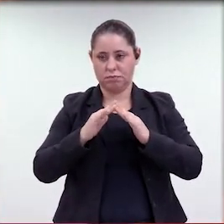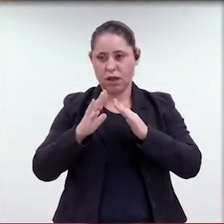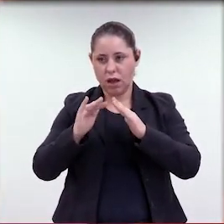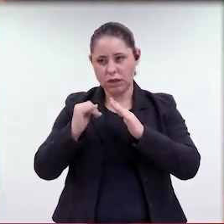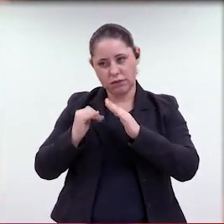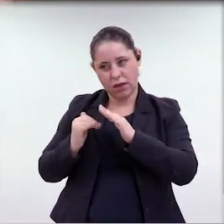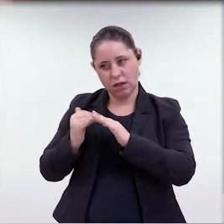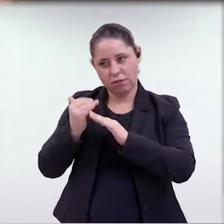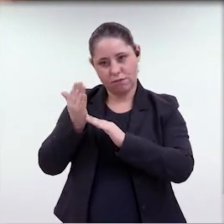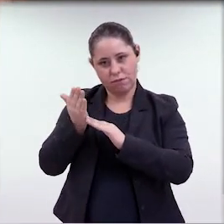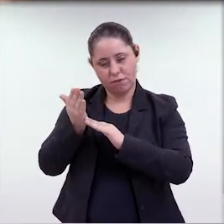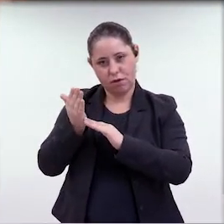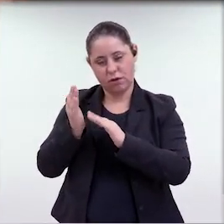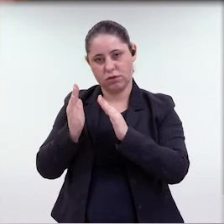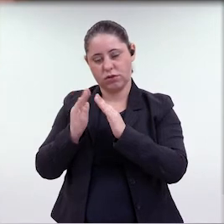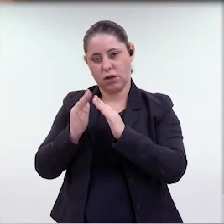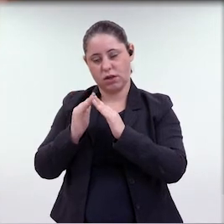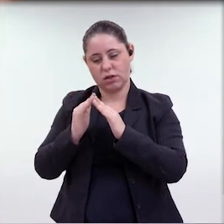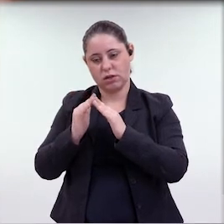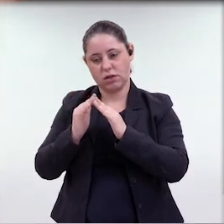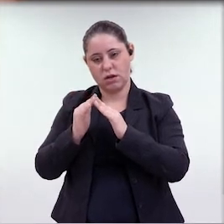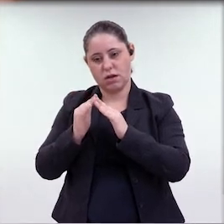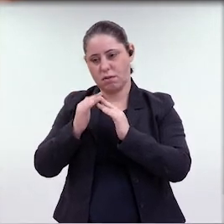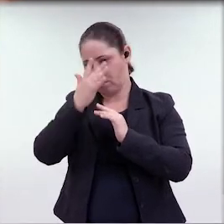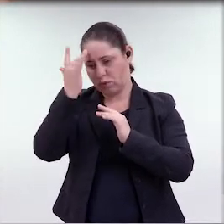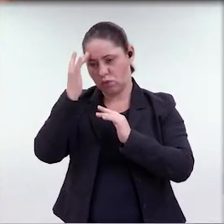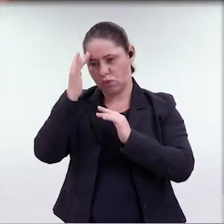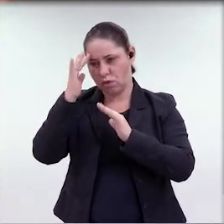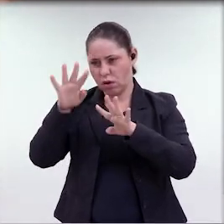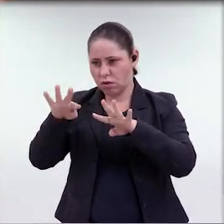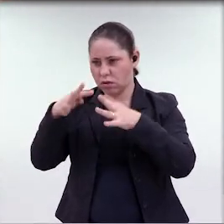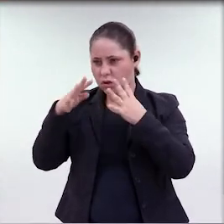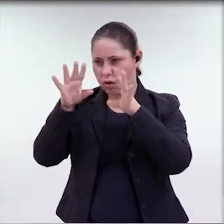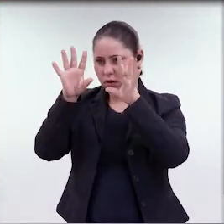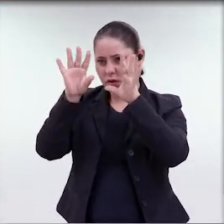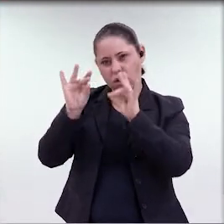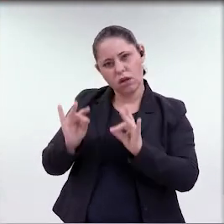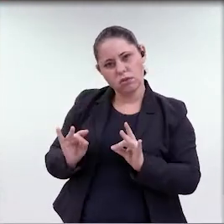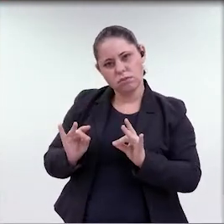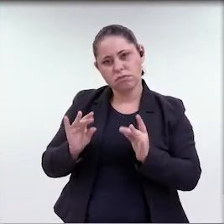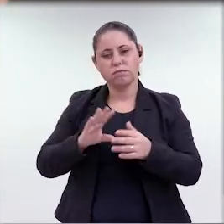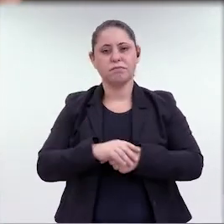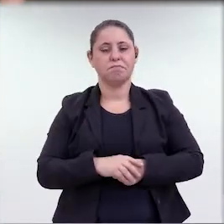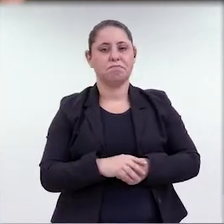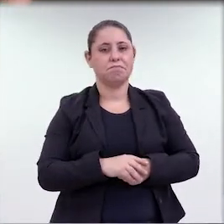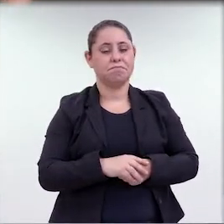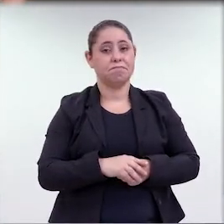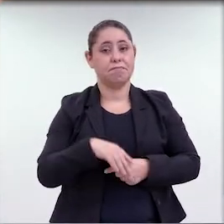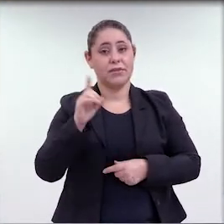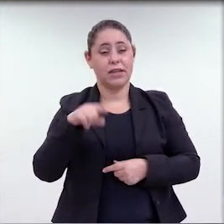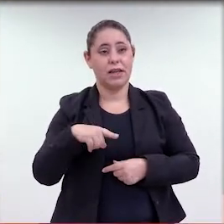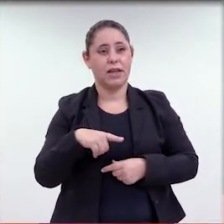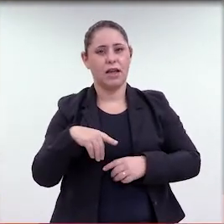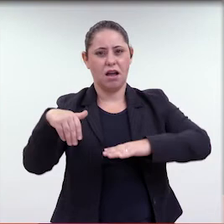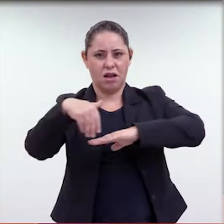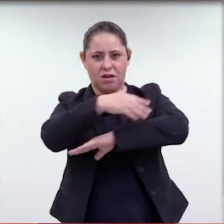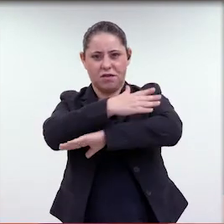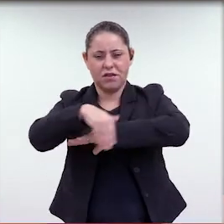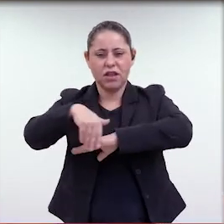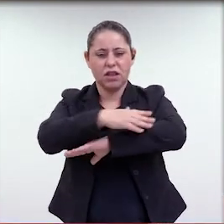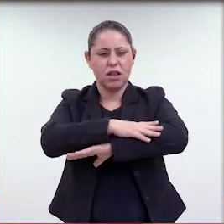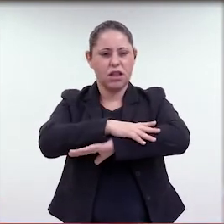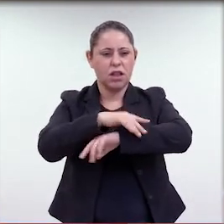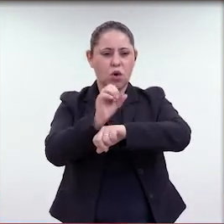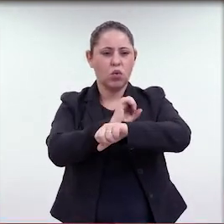as pessoas estão começando a prestar mais atenção nos detalhes. Então, assim, era aquela avenida que você pegava, dirigia, indo